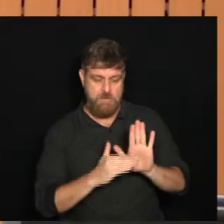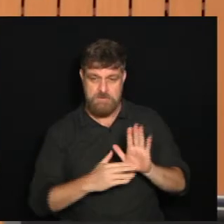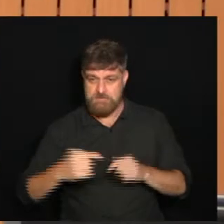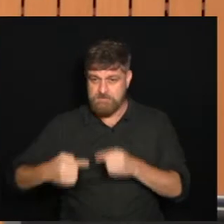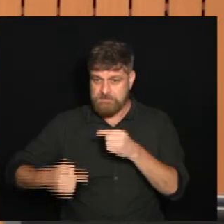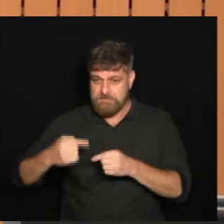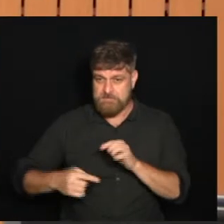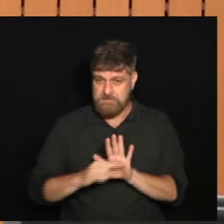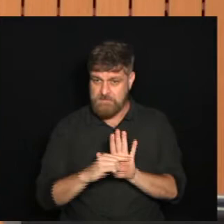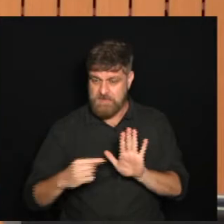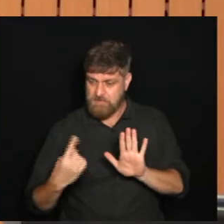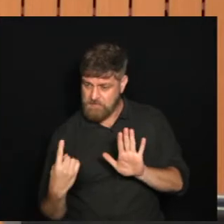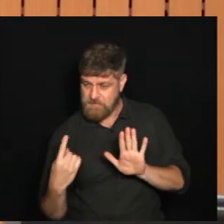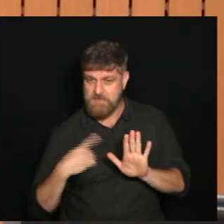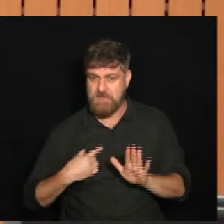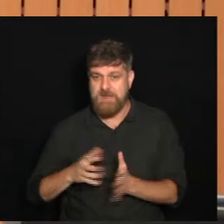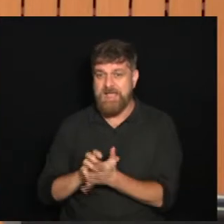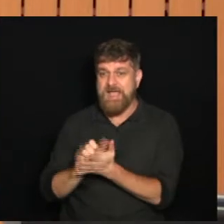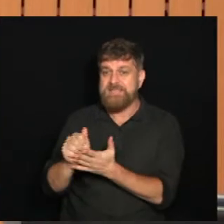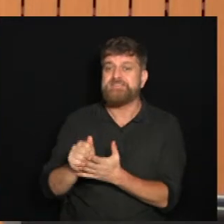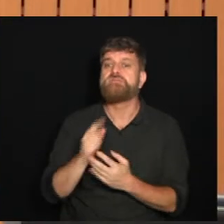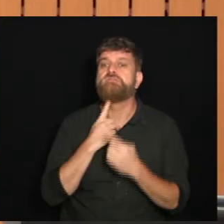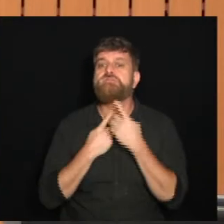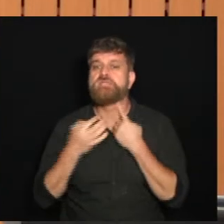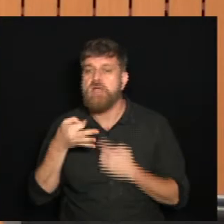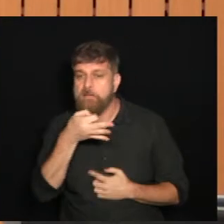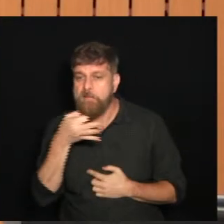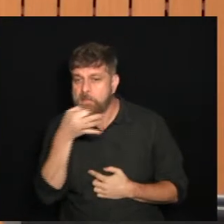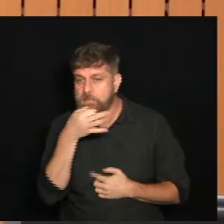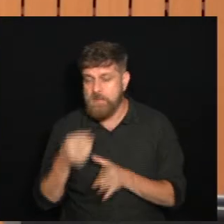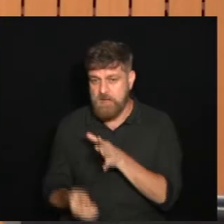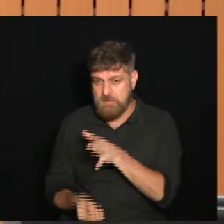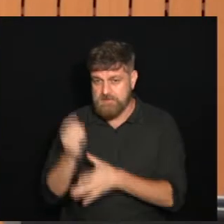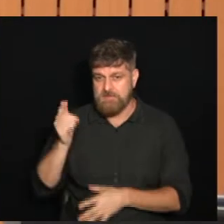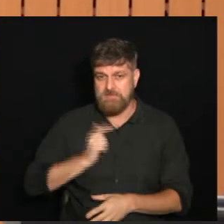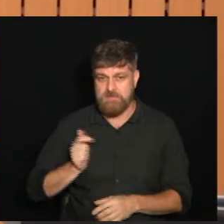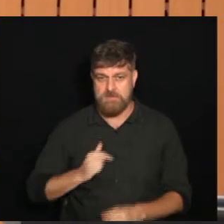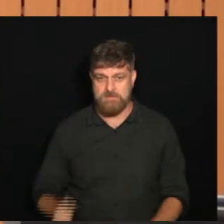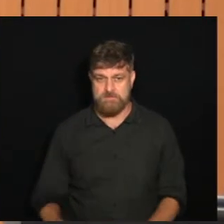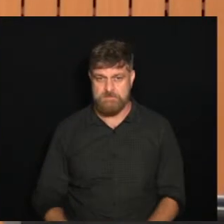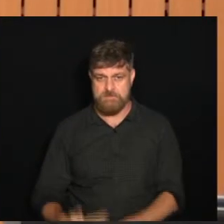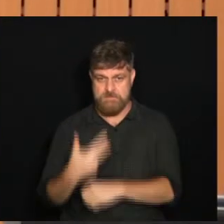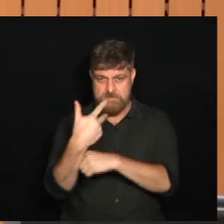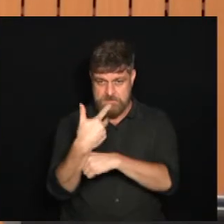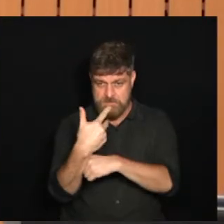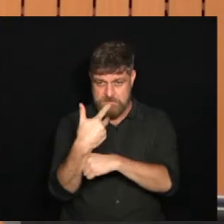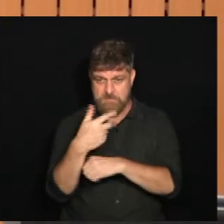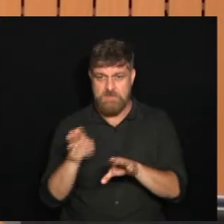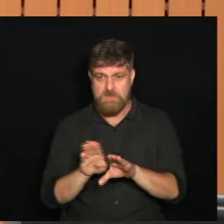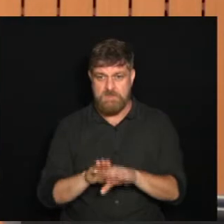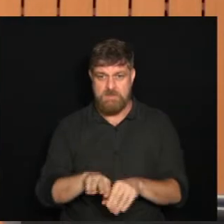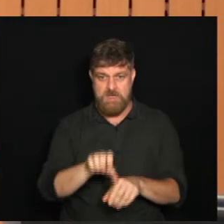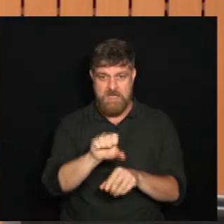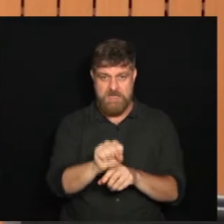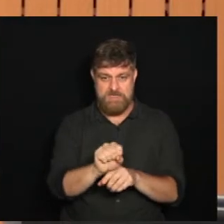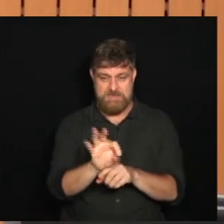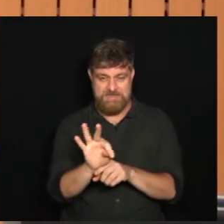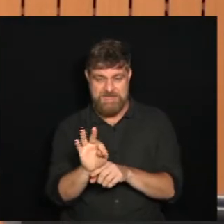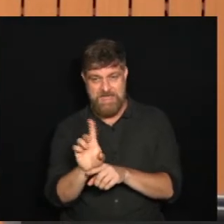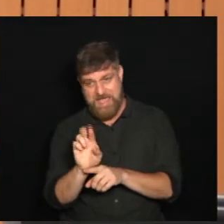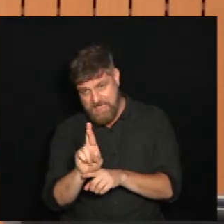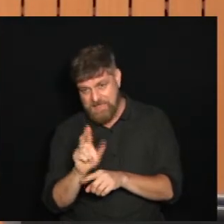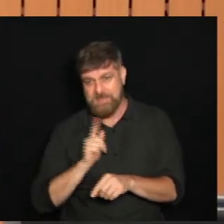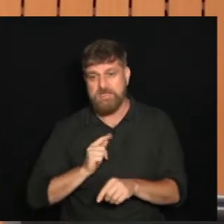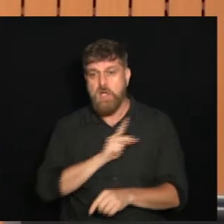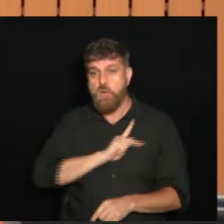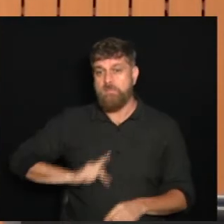Parágrafo 1º. As inscrições para discussão poderão ser realizadas através do chat disponibilizado no SDR, a partir do momento em que o